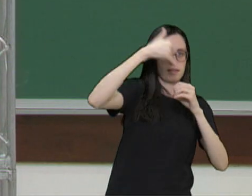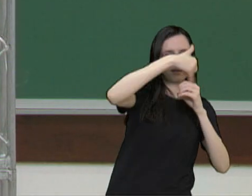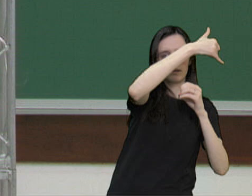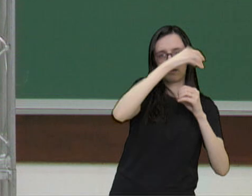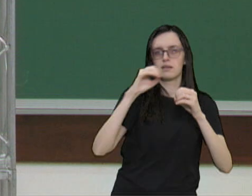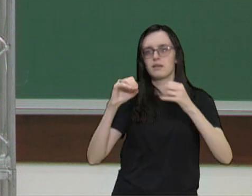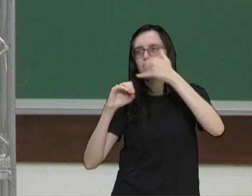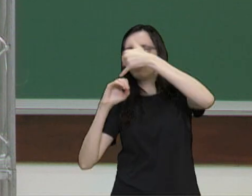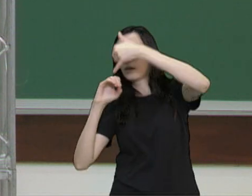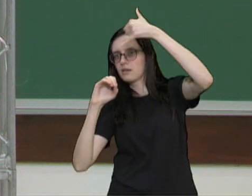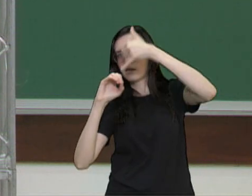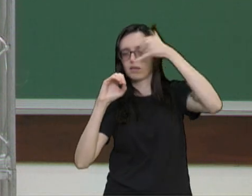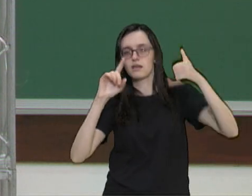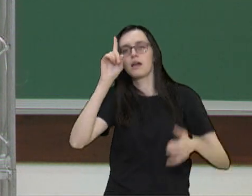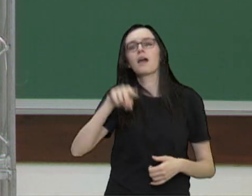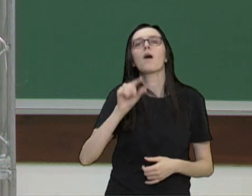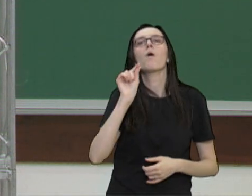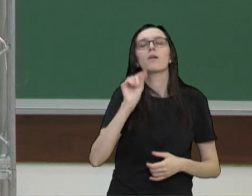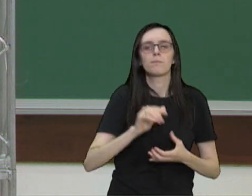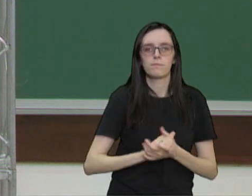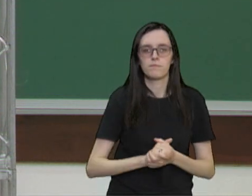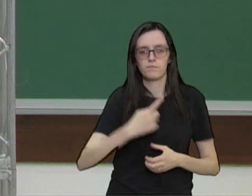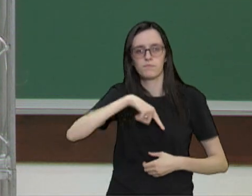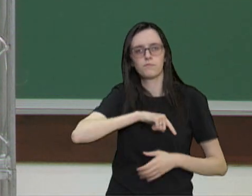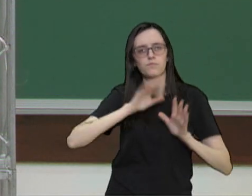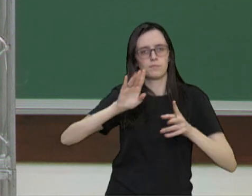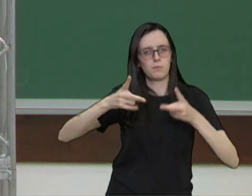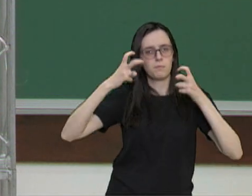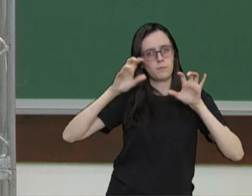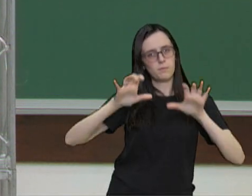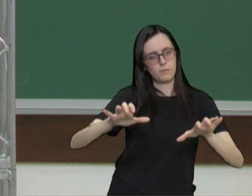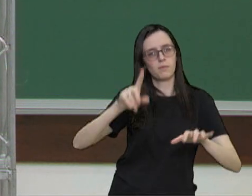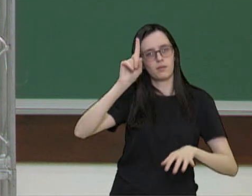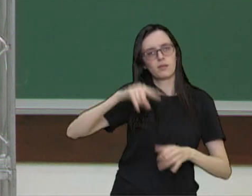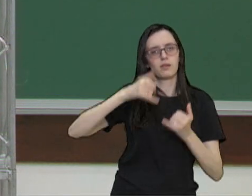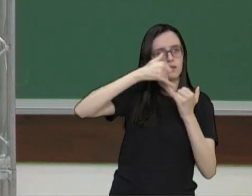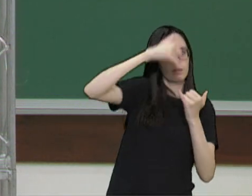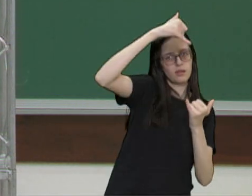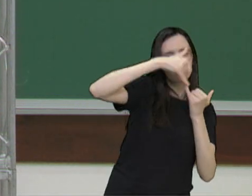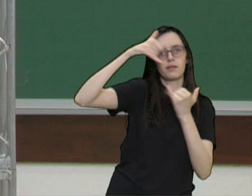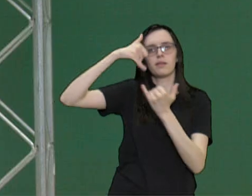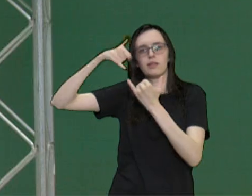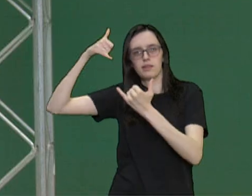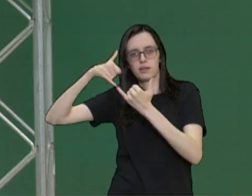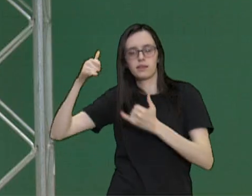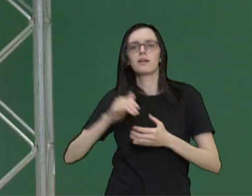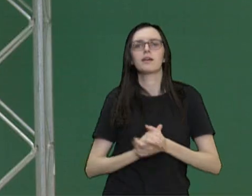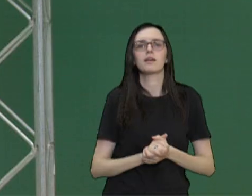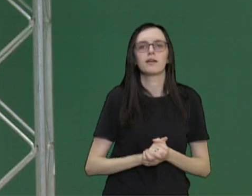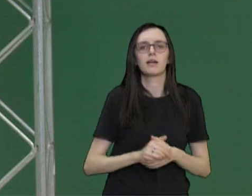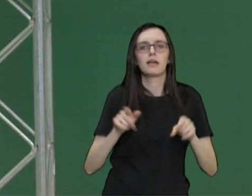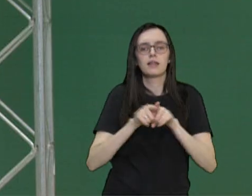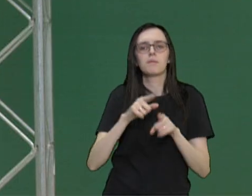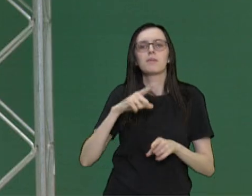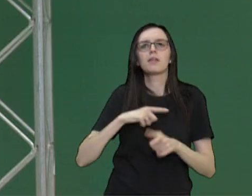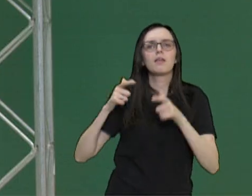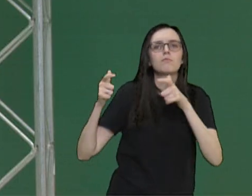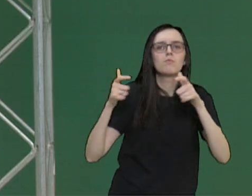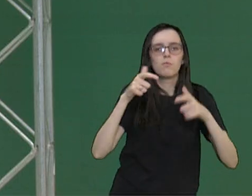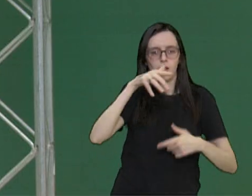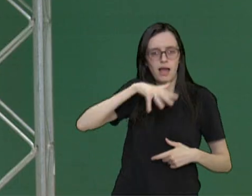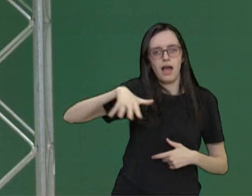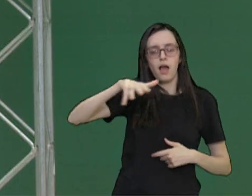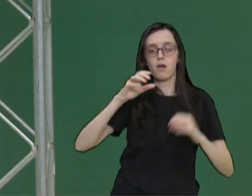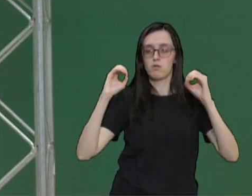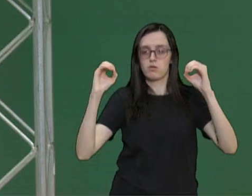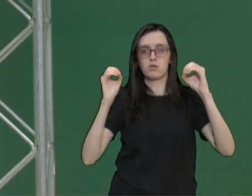seja, saem das cargas elétricas, isso que a gente percebe aqui, que as linhas de campo elétrico estão saindo. E tem uma região entre as